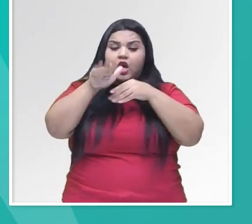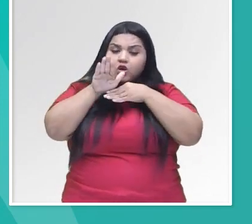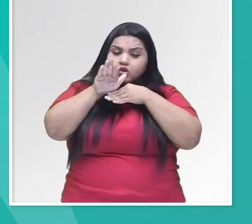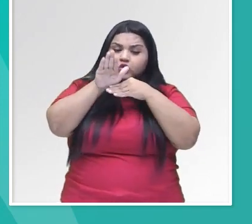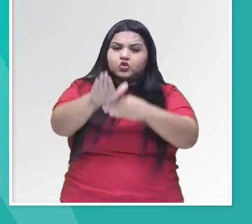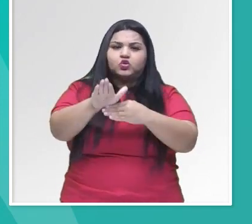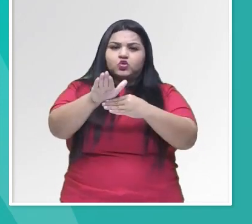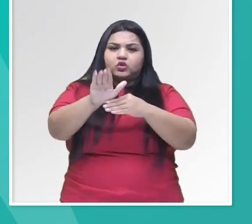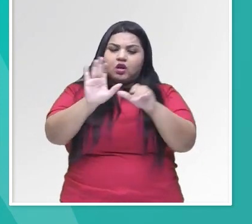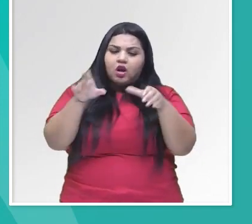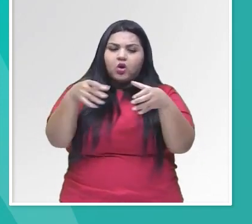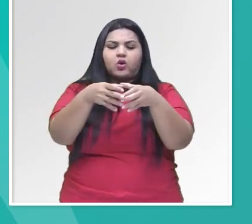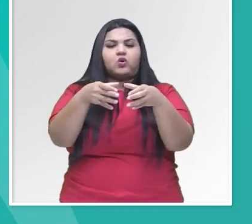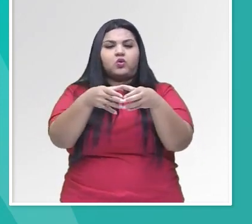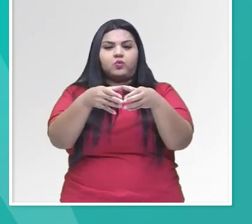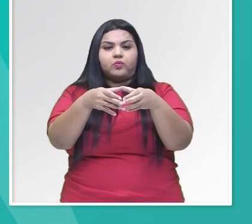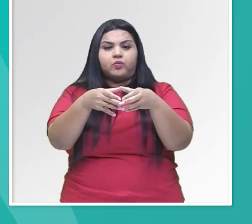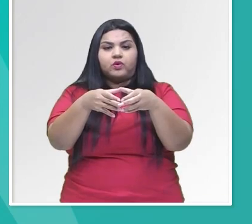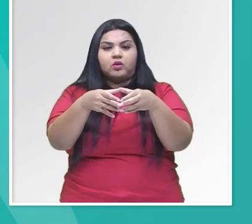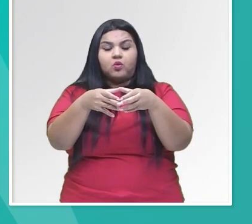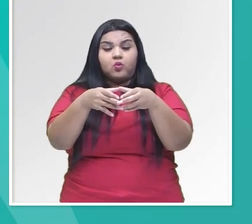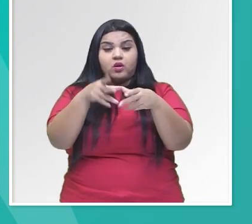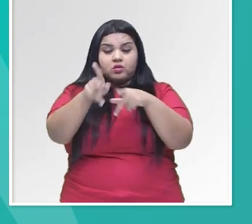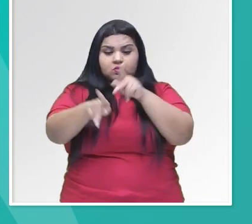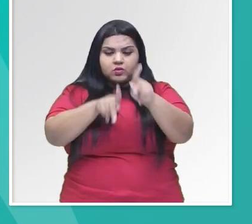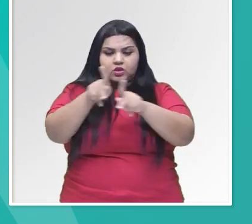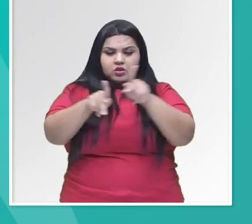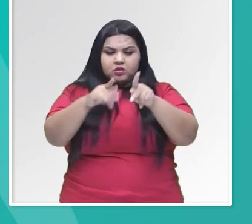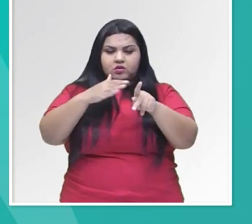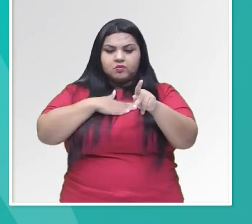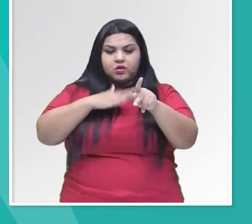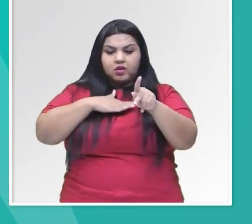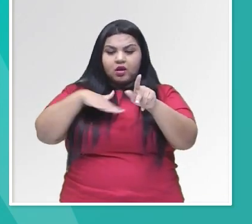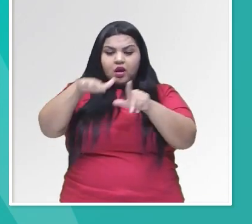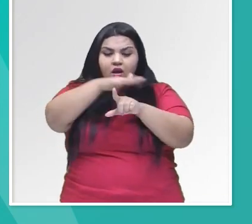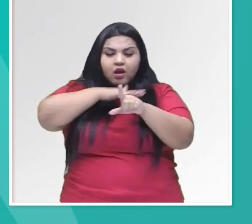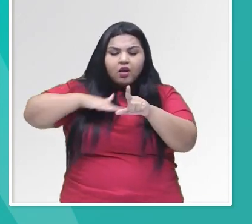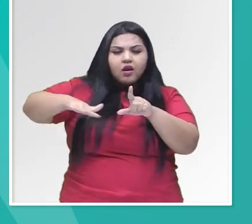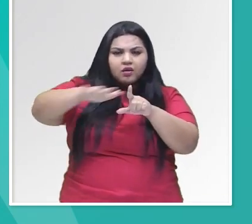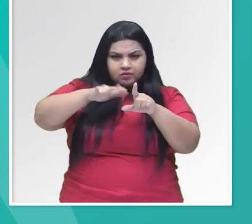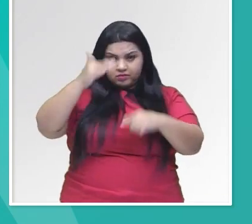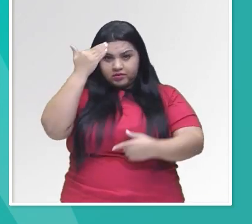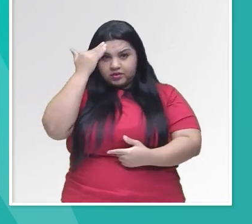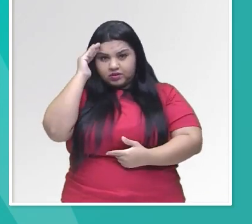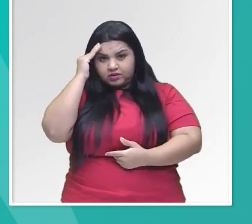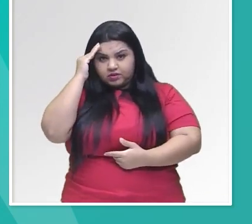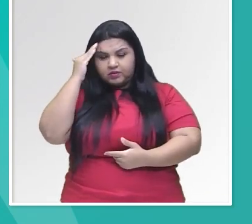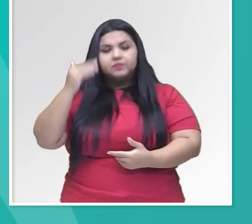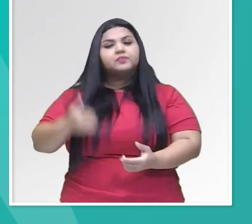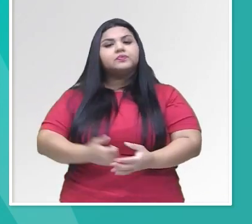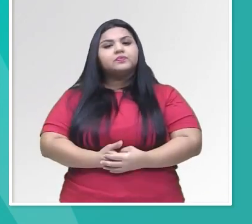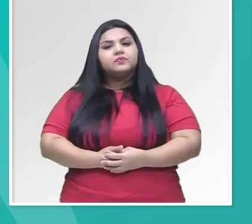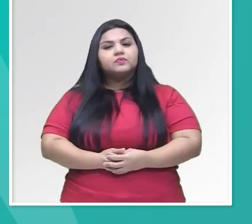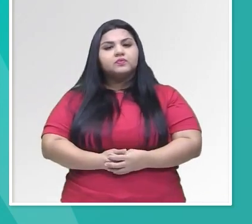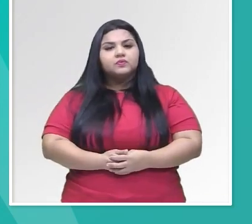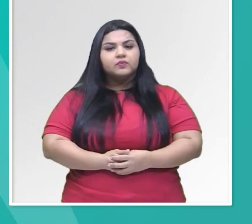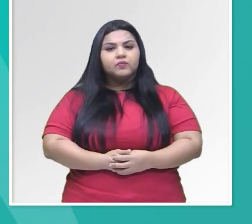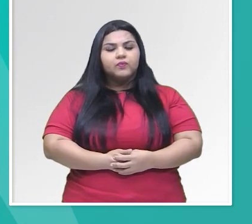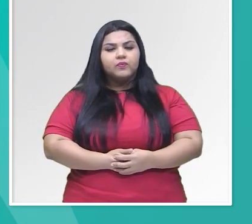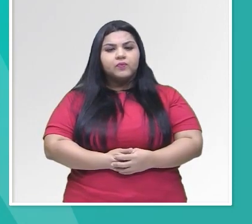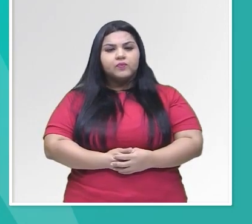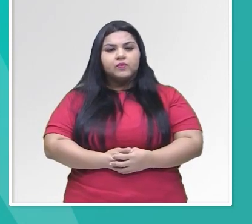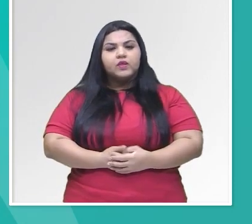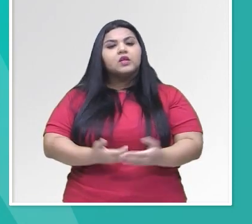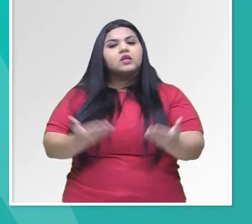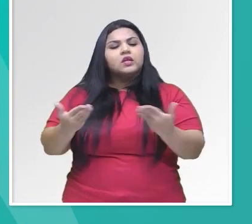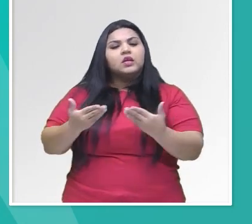cooperação com a comunidade, com as pessoas no meu entorno. Entendido? Vamos adiante.